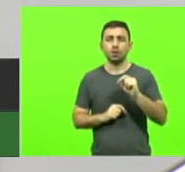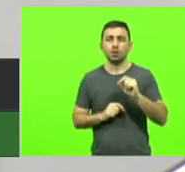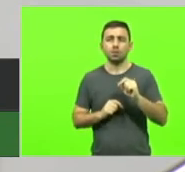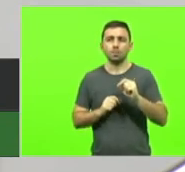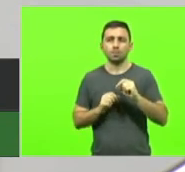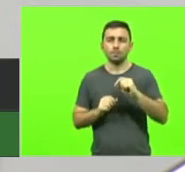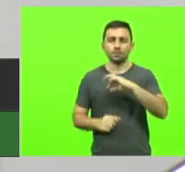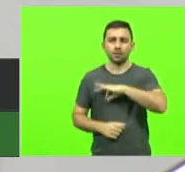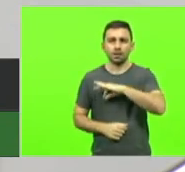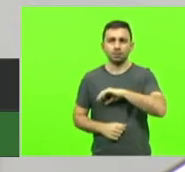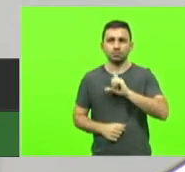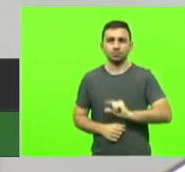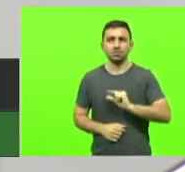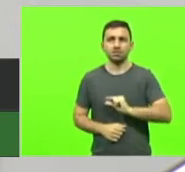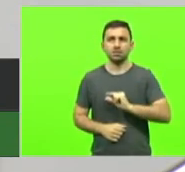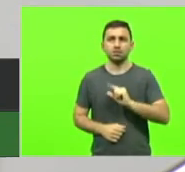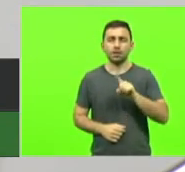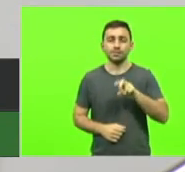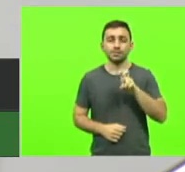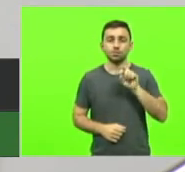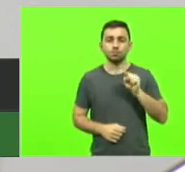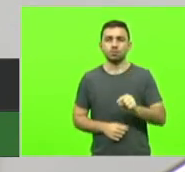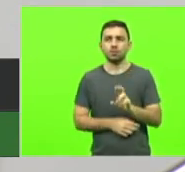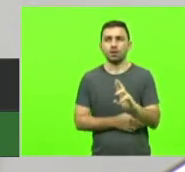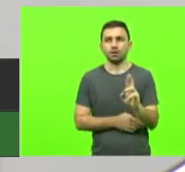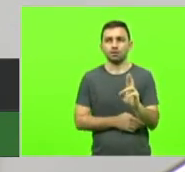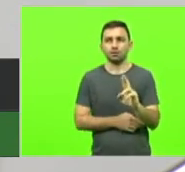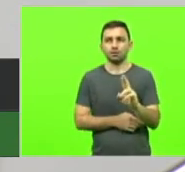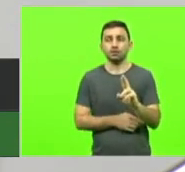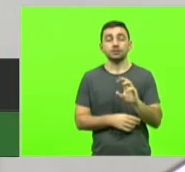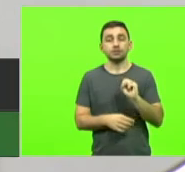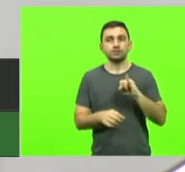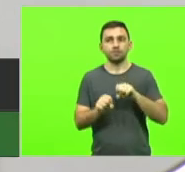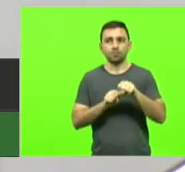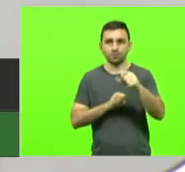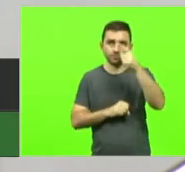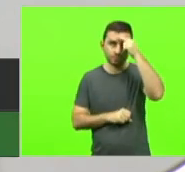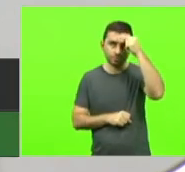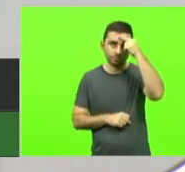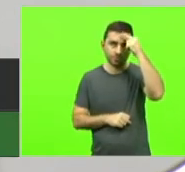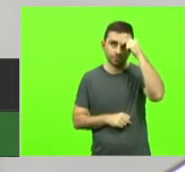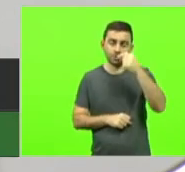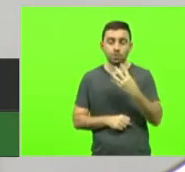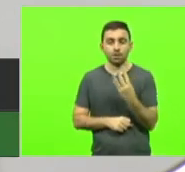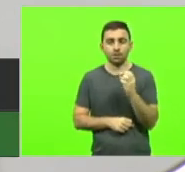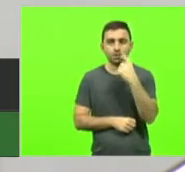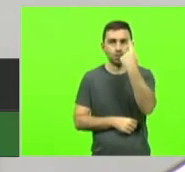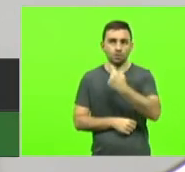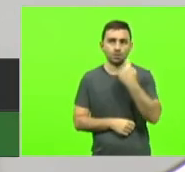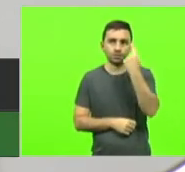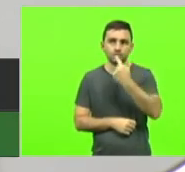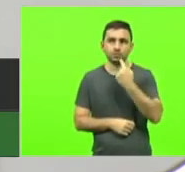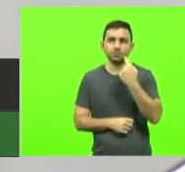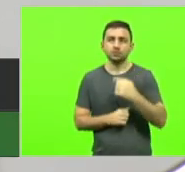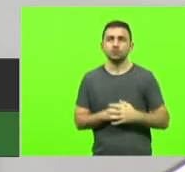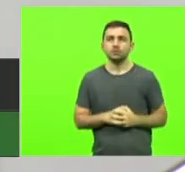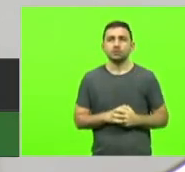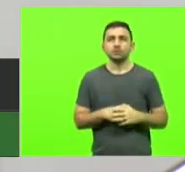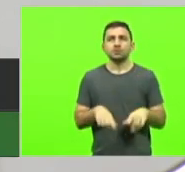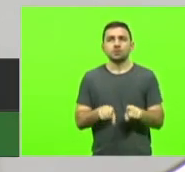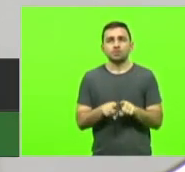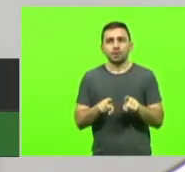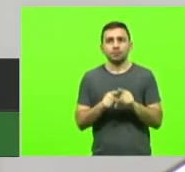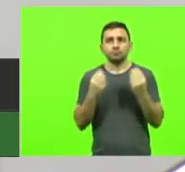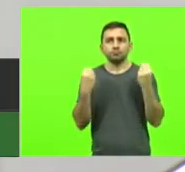de R$ 5.000 a todos os professores com formação superior em 40 horas. Está sendo implantado